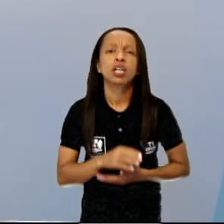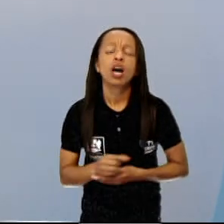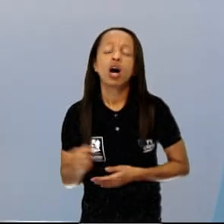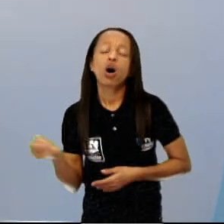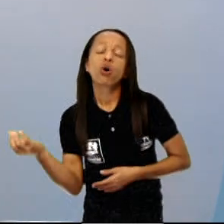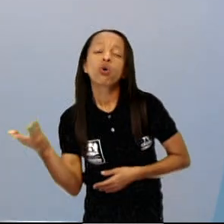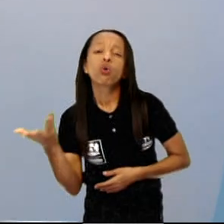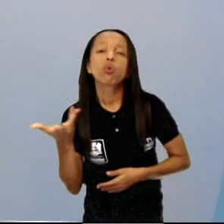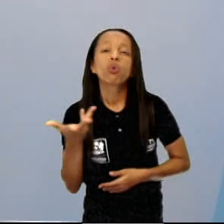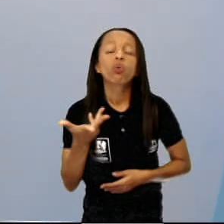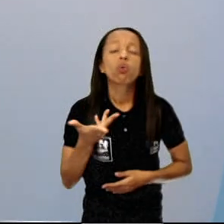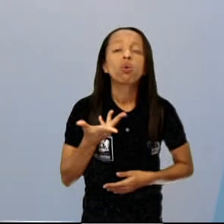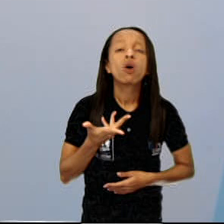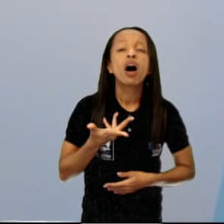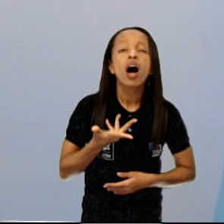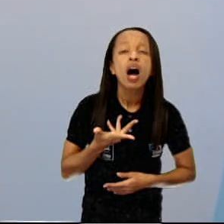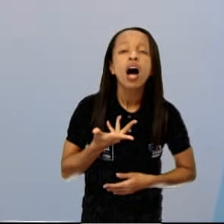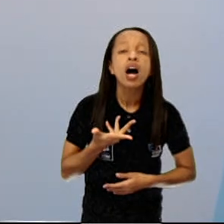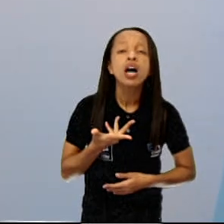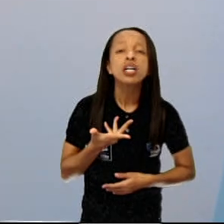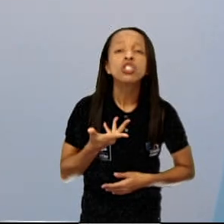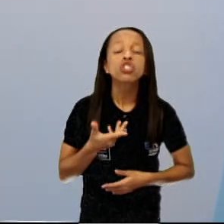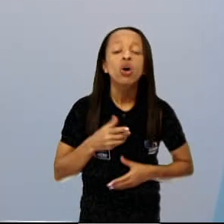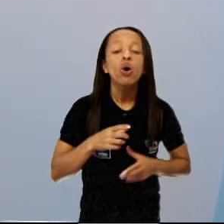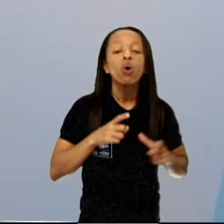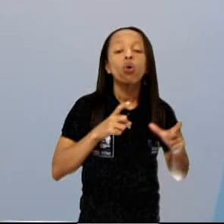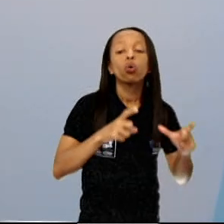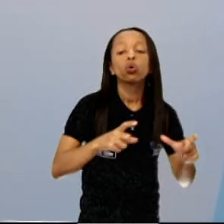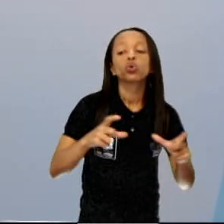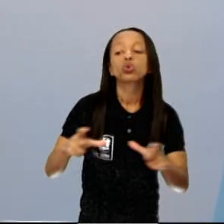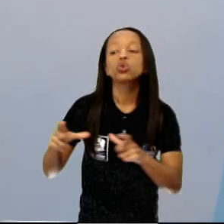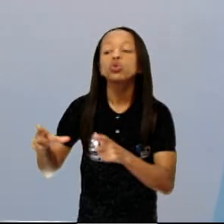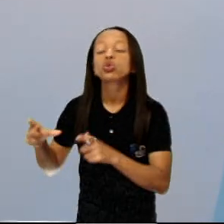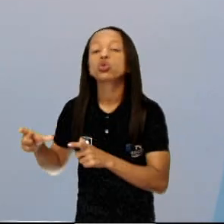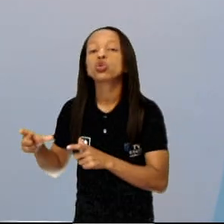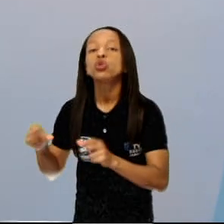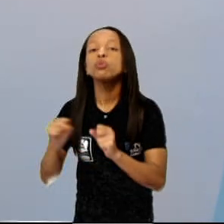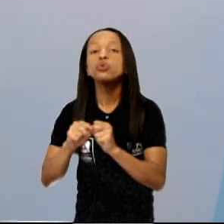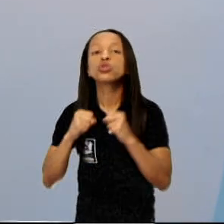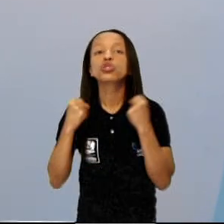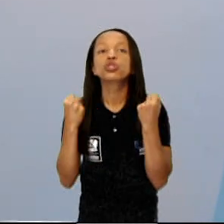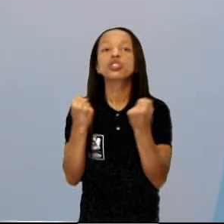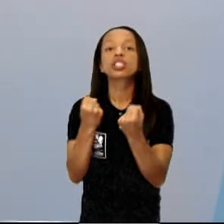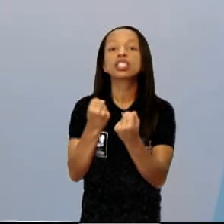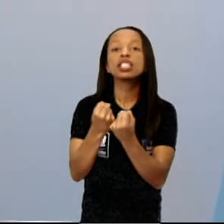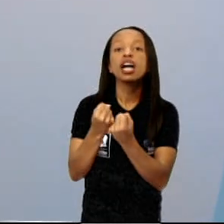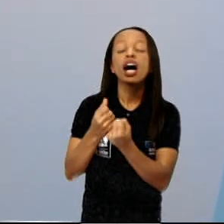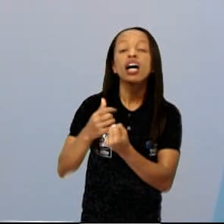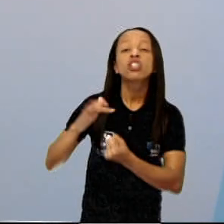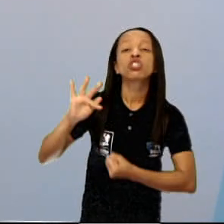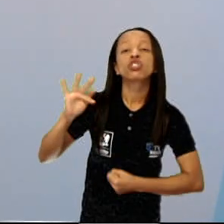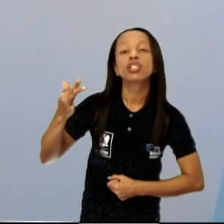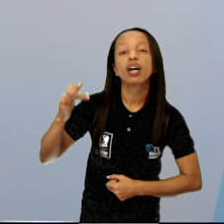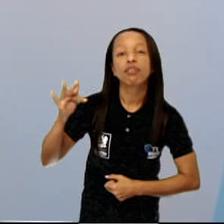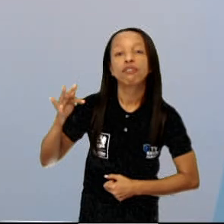da França antes da Revolução? Eu dou uma dica. A gente viu aqui, ó, três